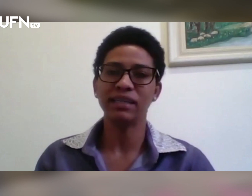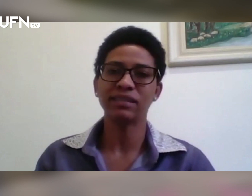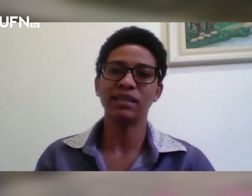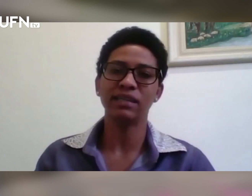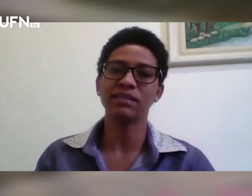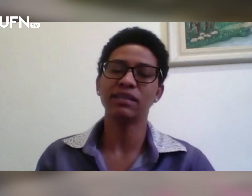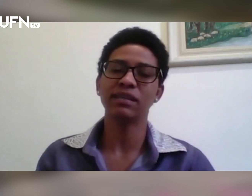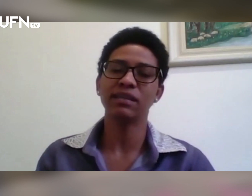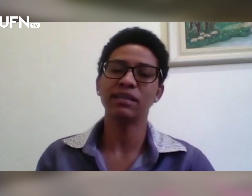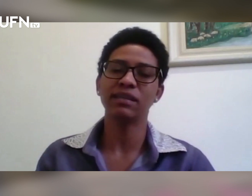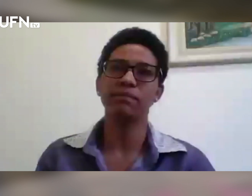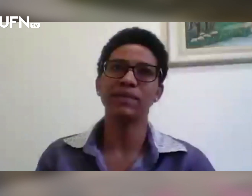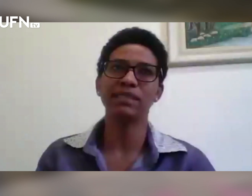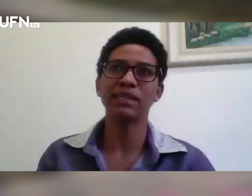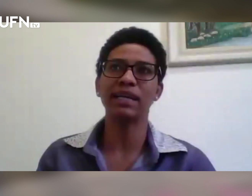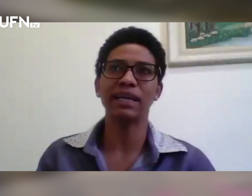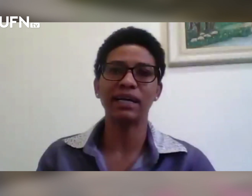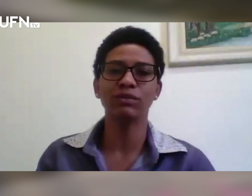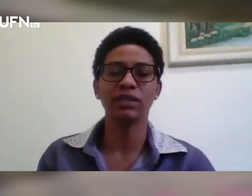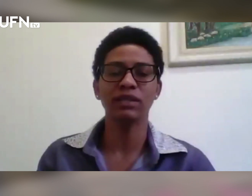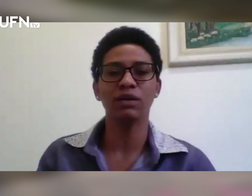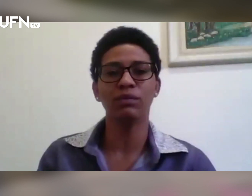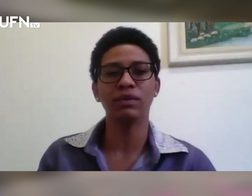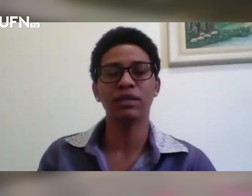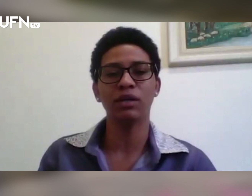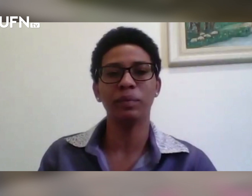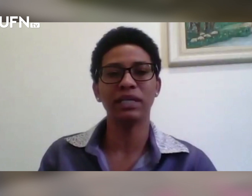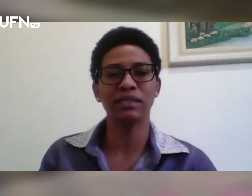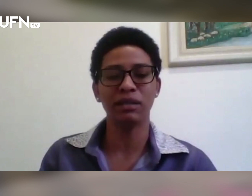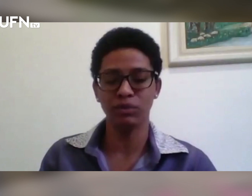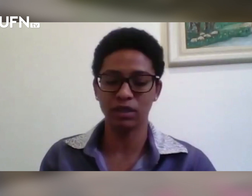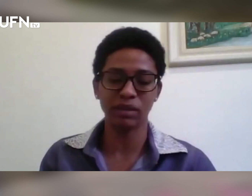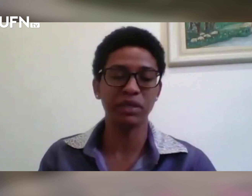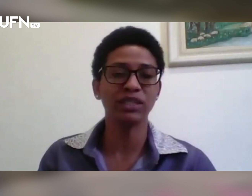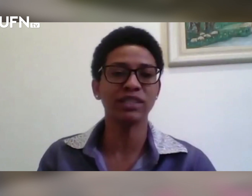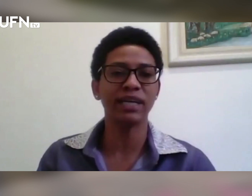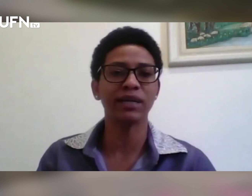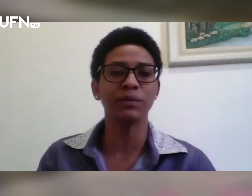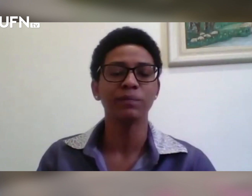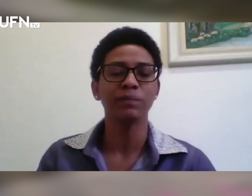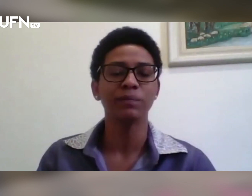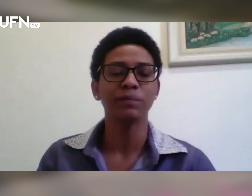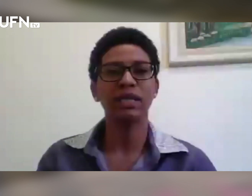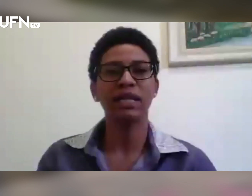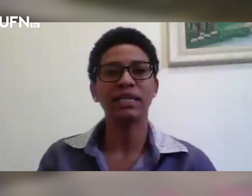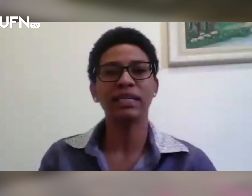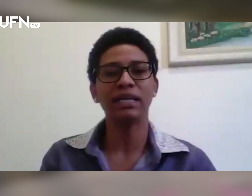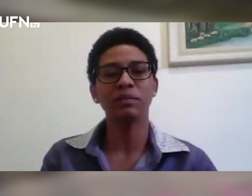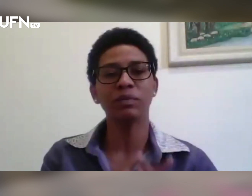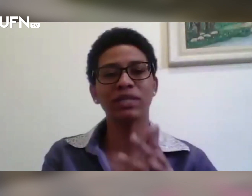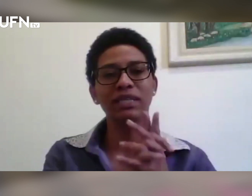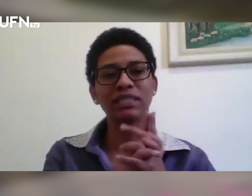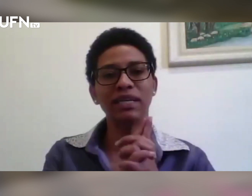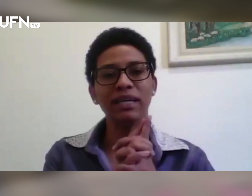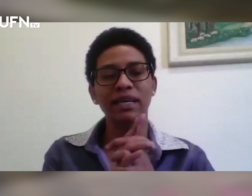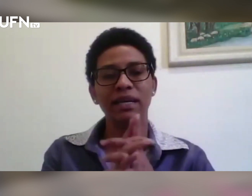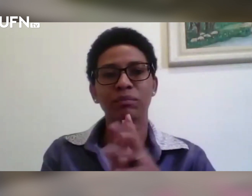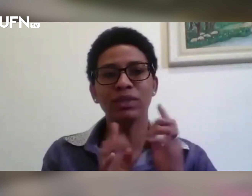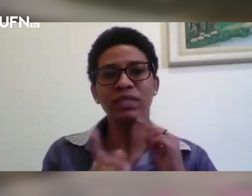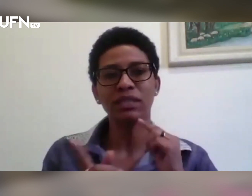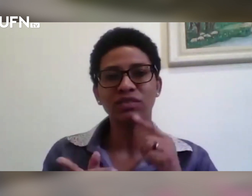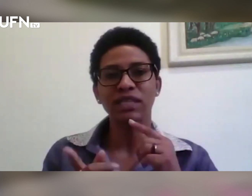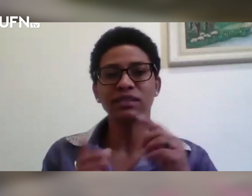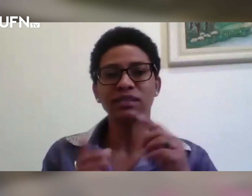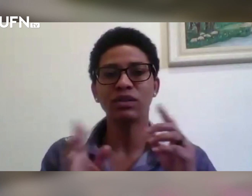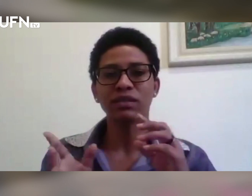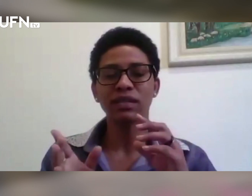é esse legado que eu percebo, que eu também enxergo. Outra realidade importante é,